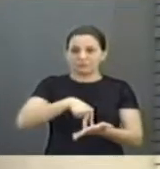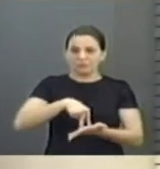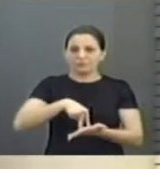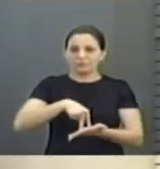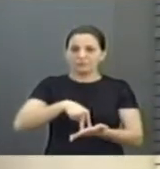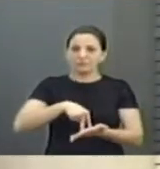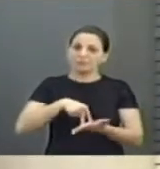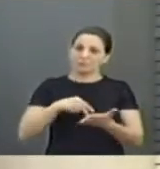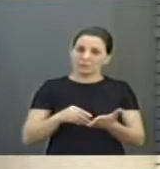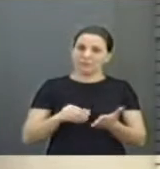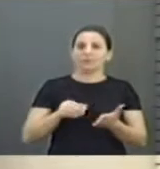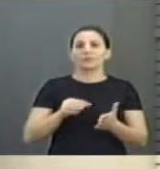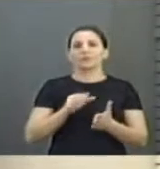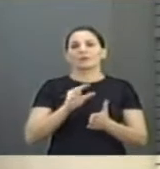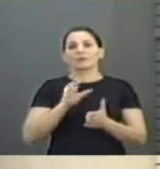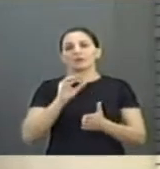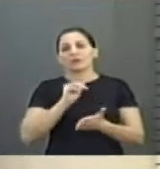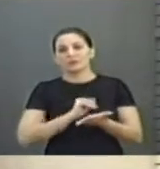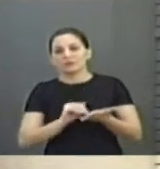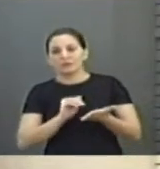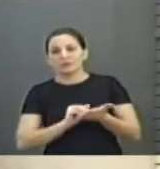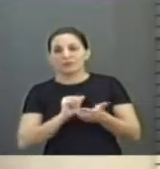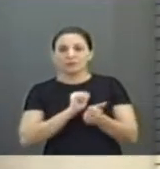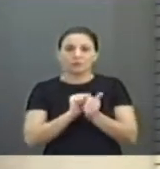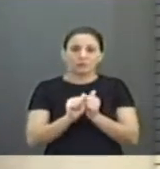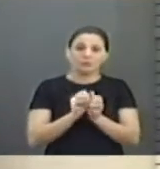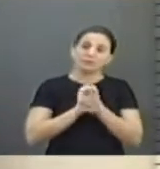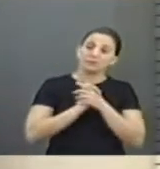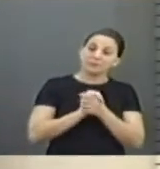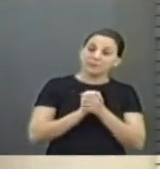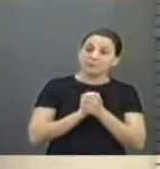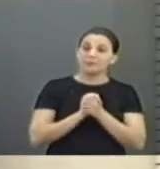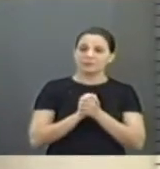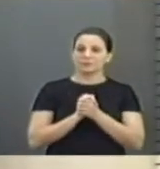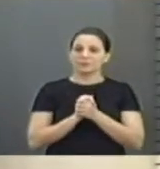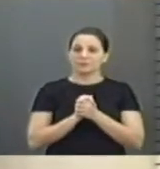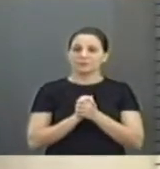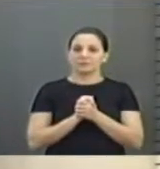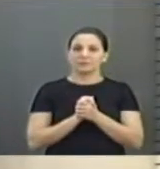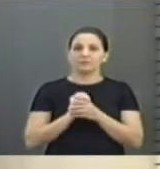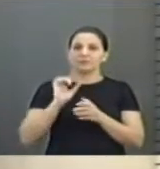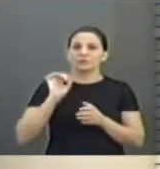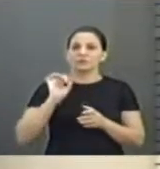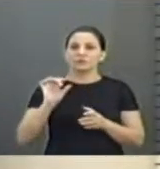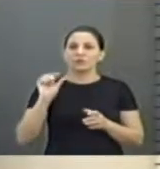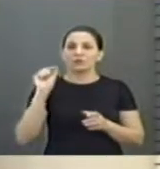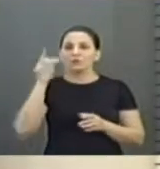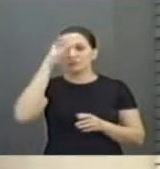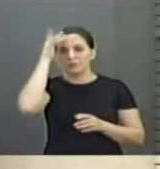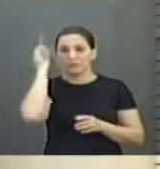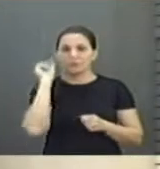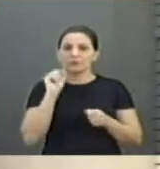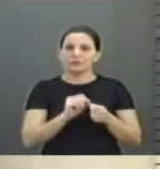maneira, Sabonetti, parabéns. Parabéns. Só quem faz...